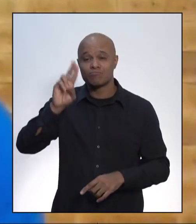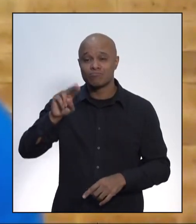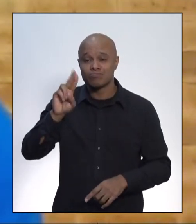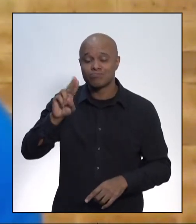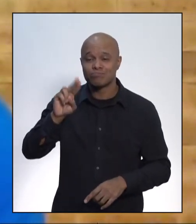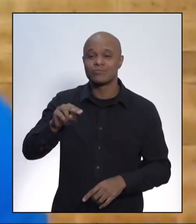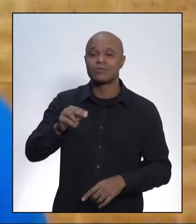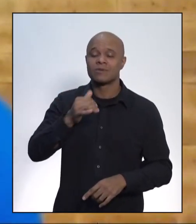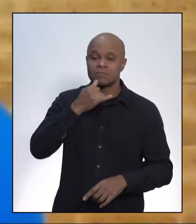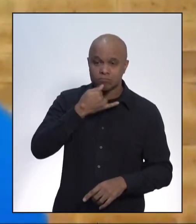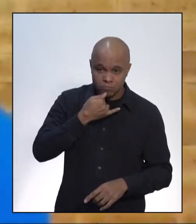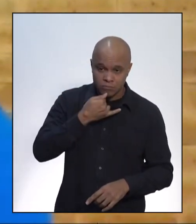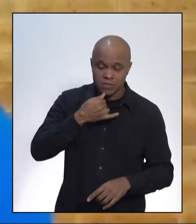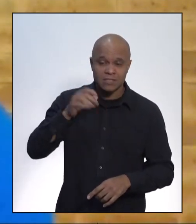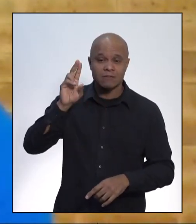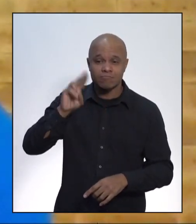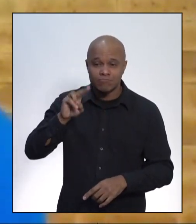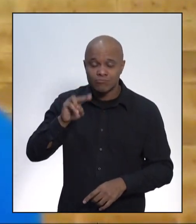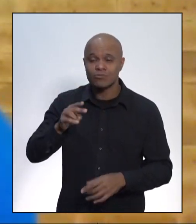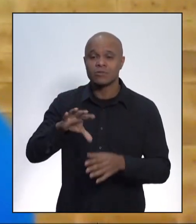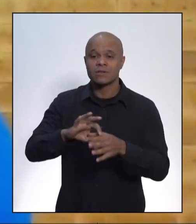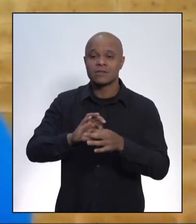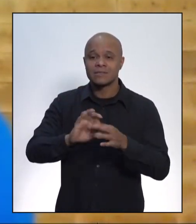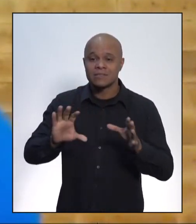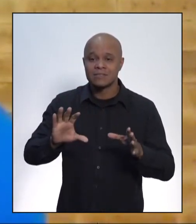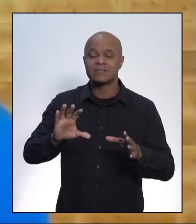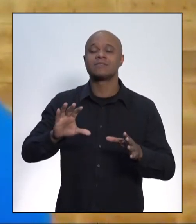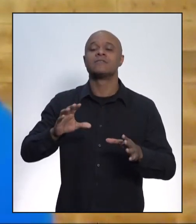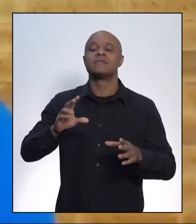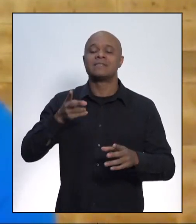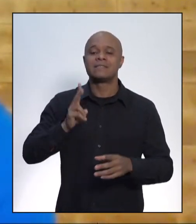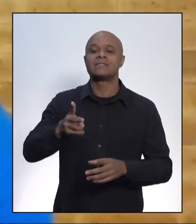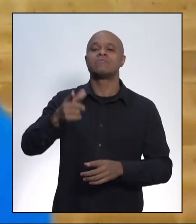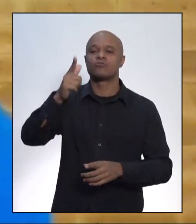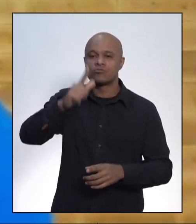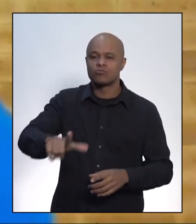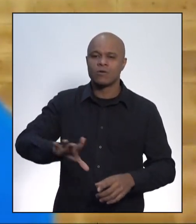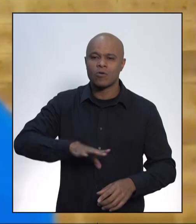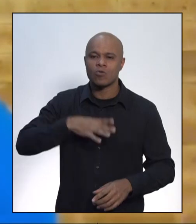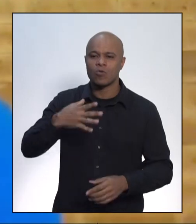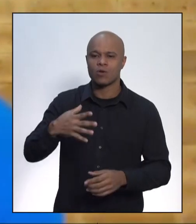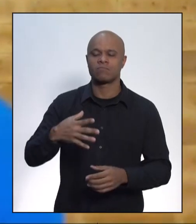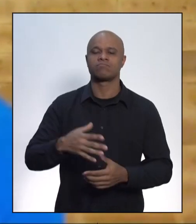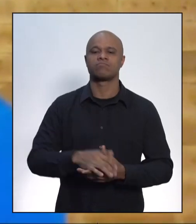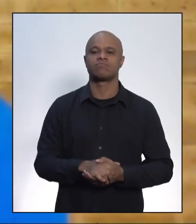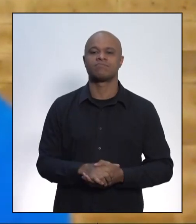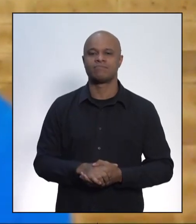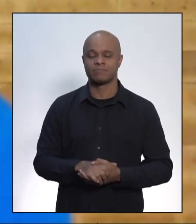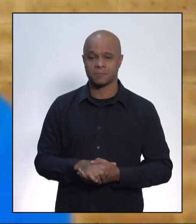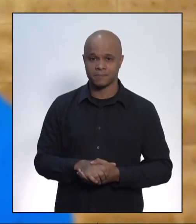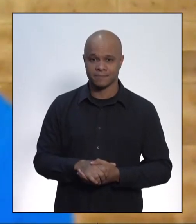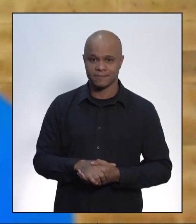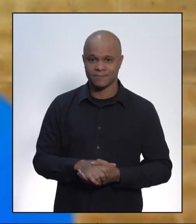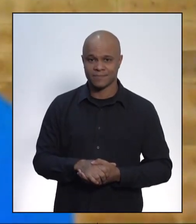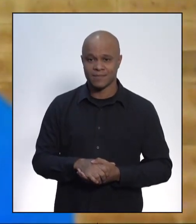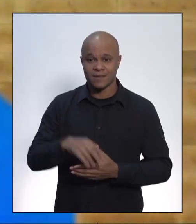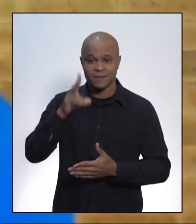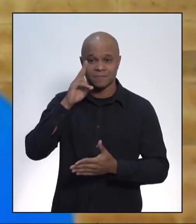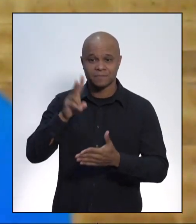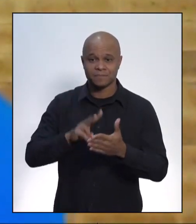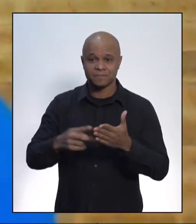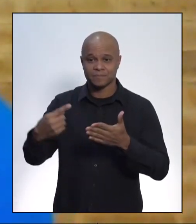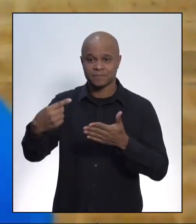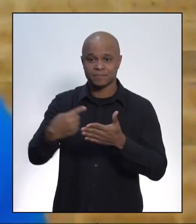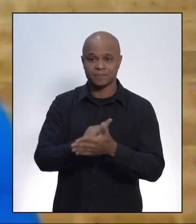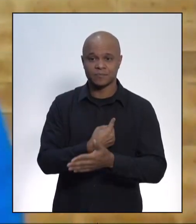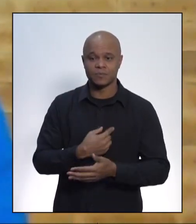Eu ia para frente, de repente as coisas começaram a virar e começaram a dar certo, tá bom? Bom, deixa eu ler aqui as perguntas agora.